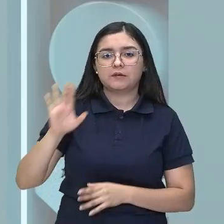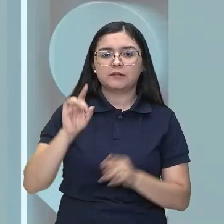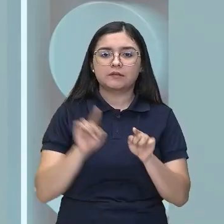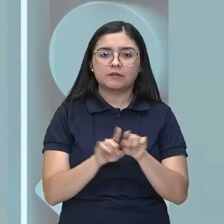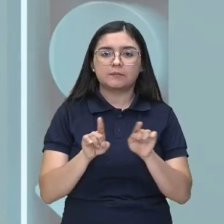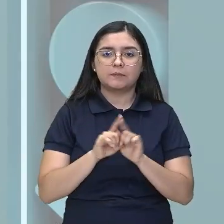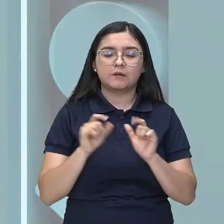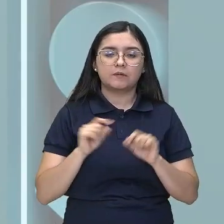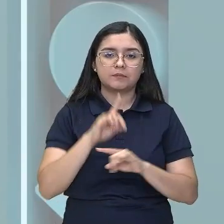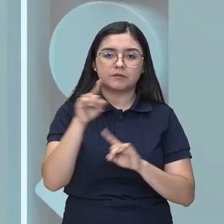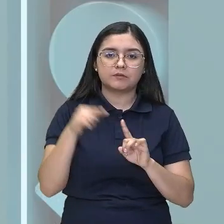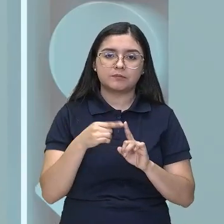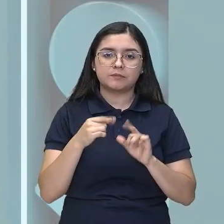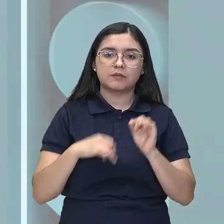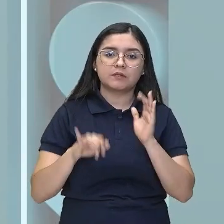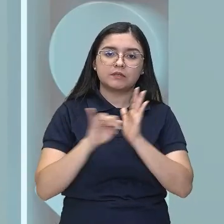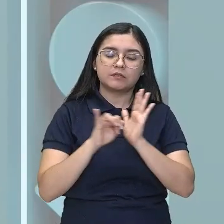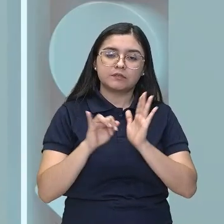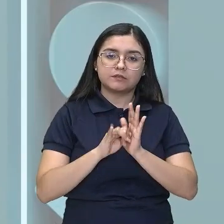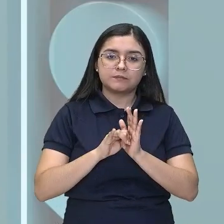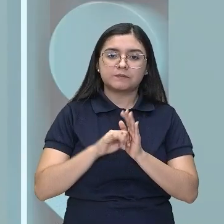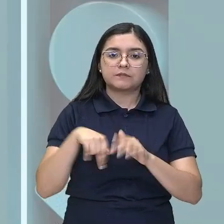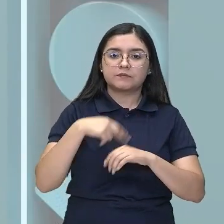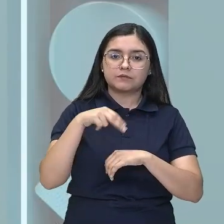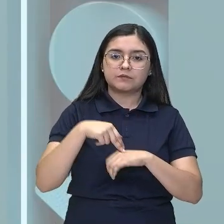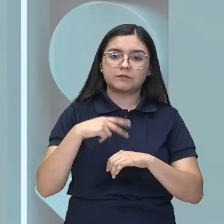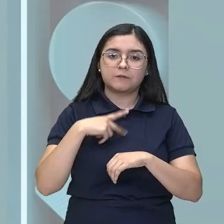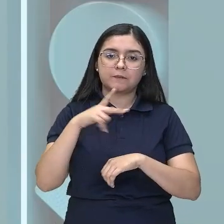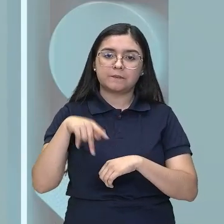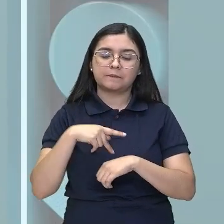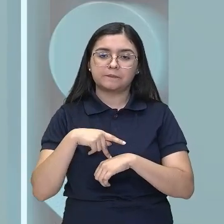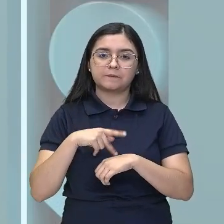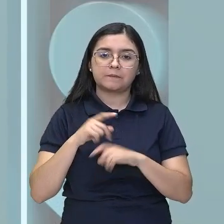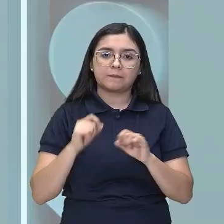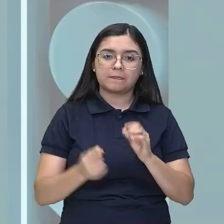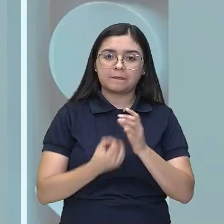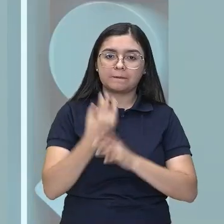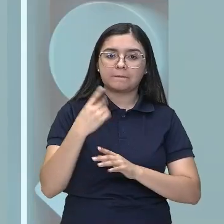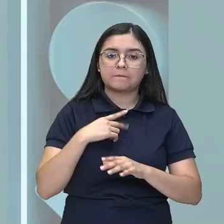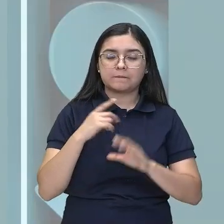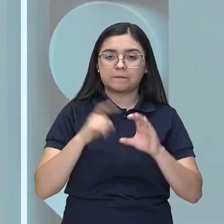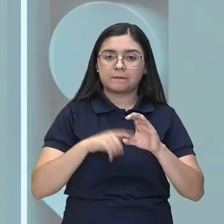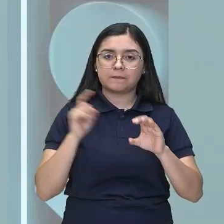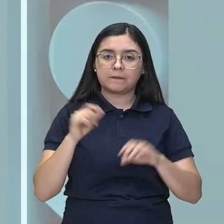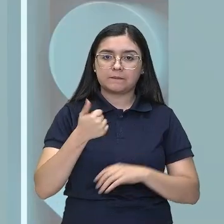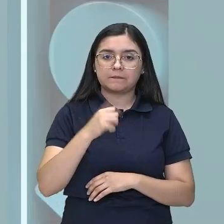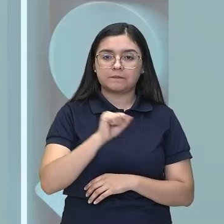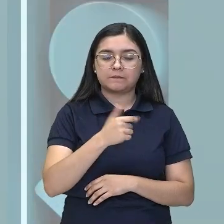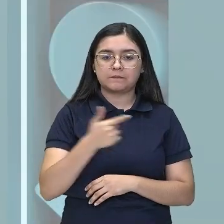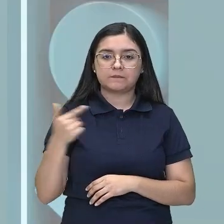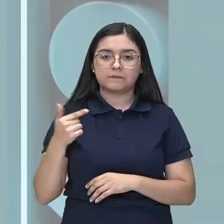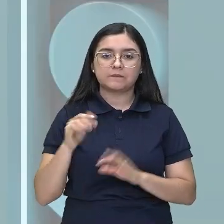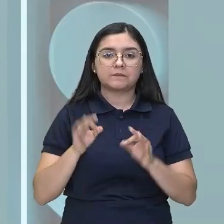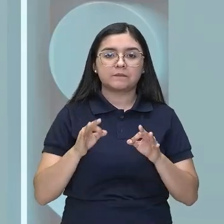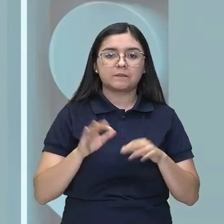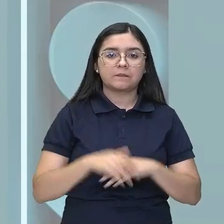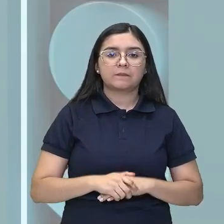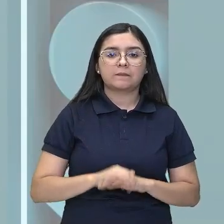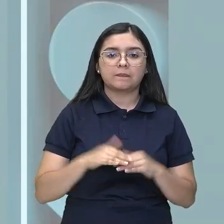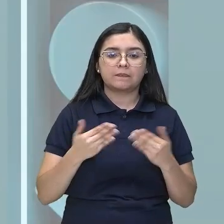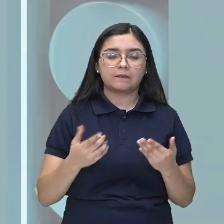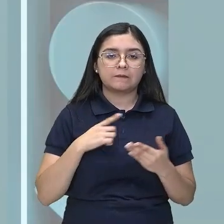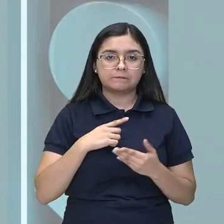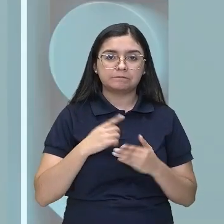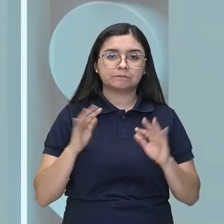também buscando uma identidade nacional de um país que está em formação após a sua independência em 1822. Perfeito? E como não há